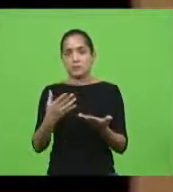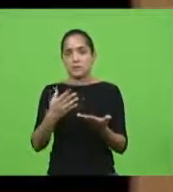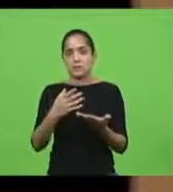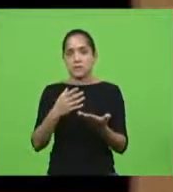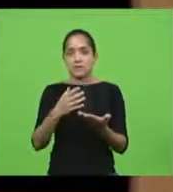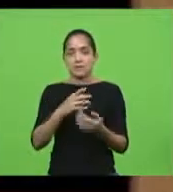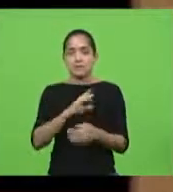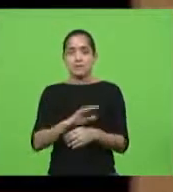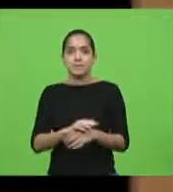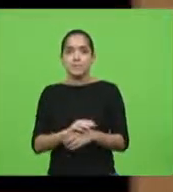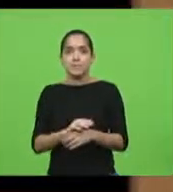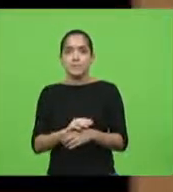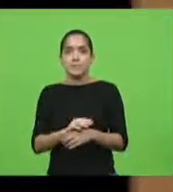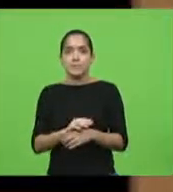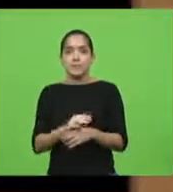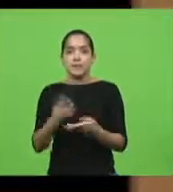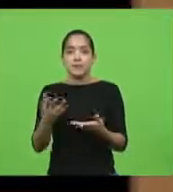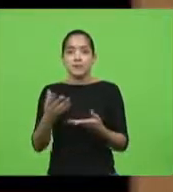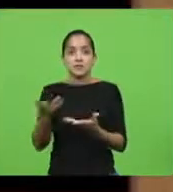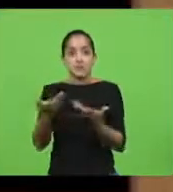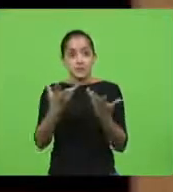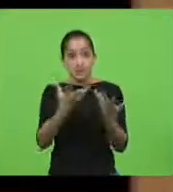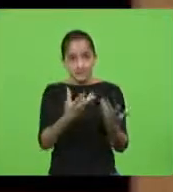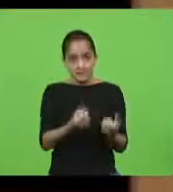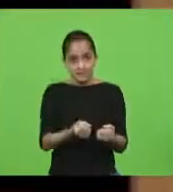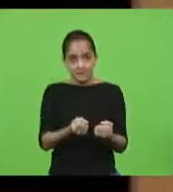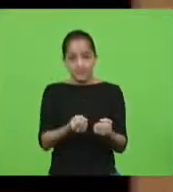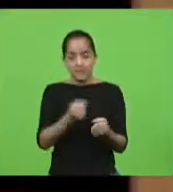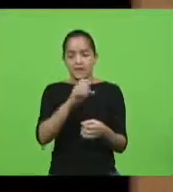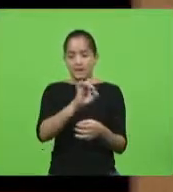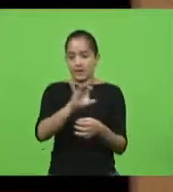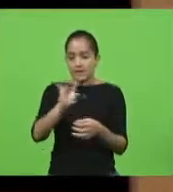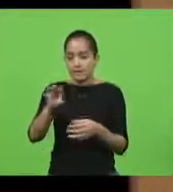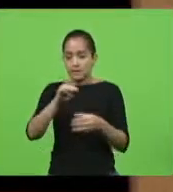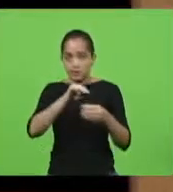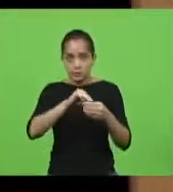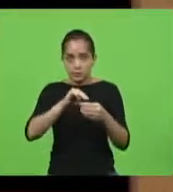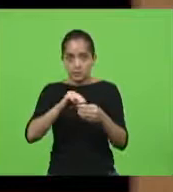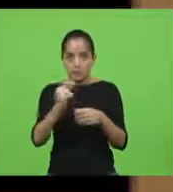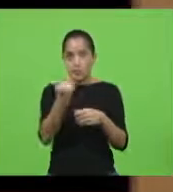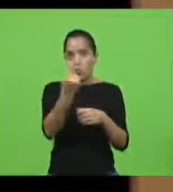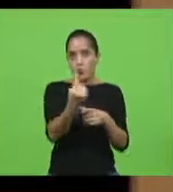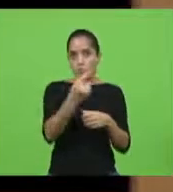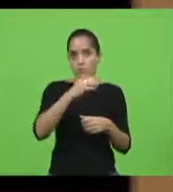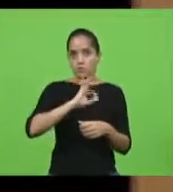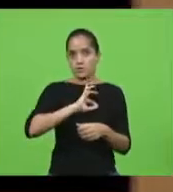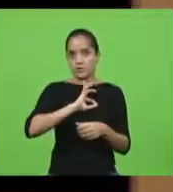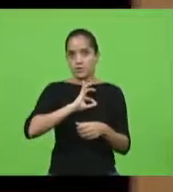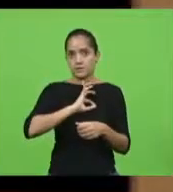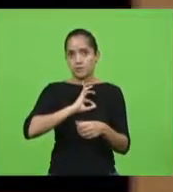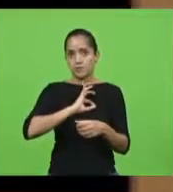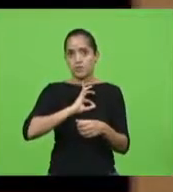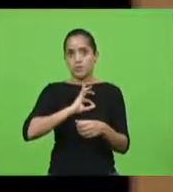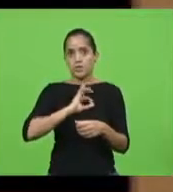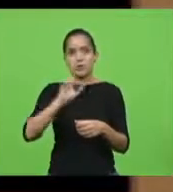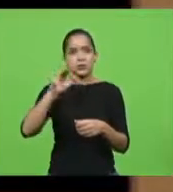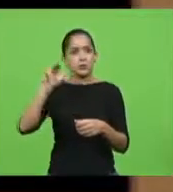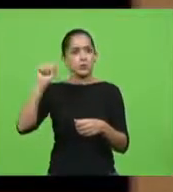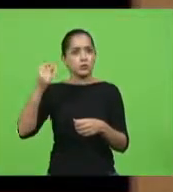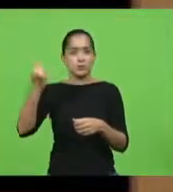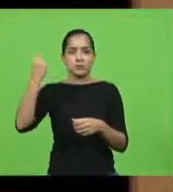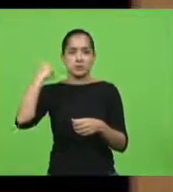Coronel Mocelin, de receber cada município no mínimo um policial, nunca aconteceu isso. Não